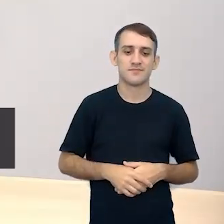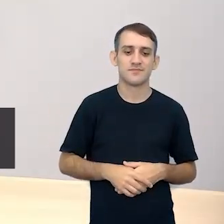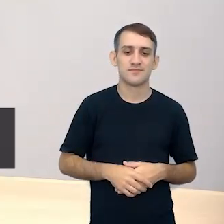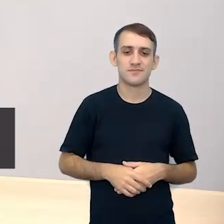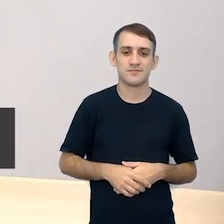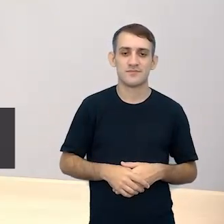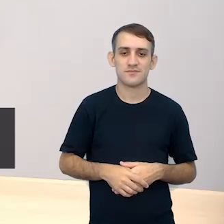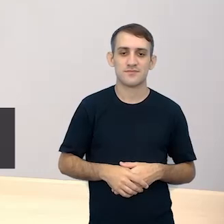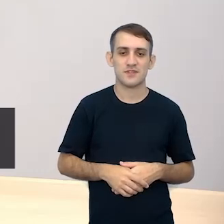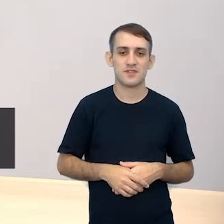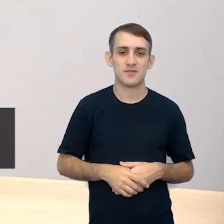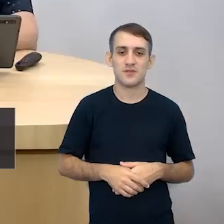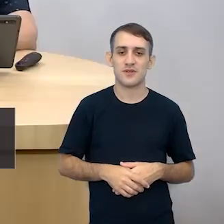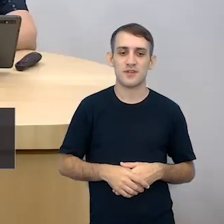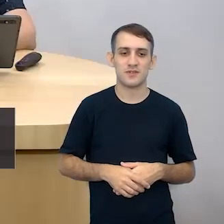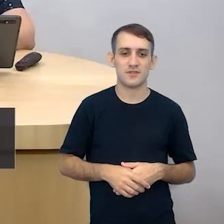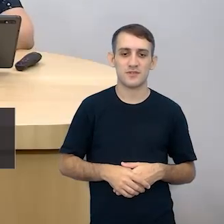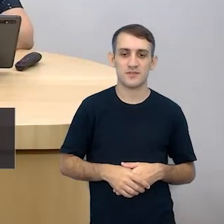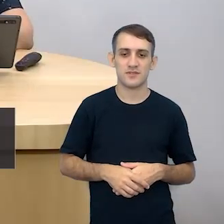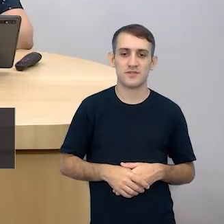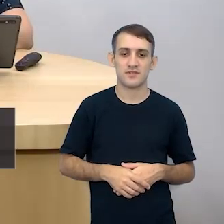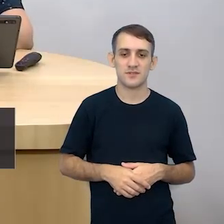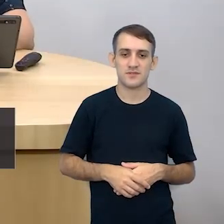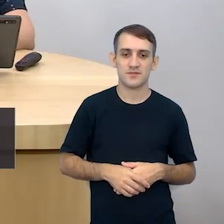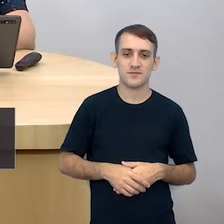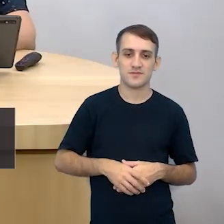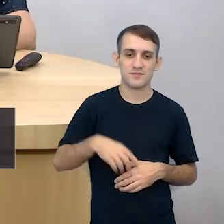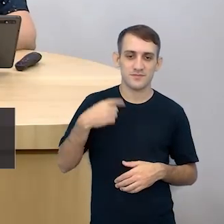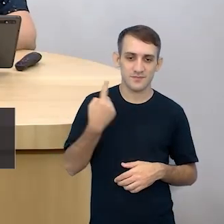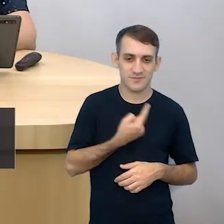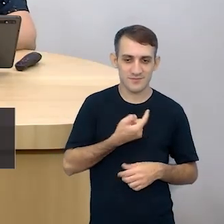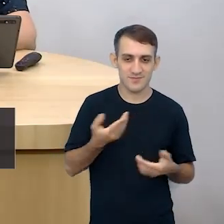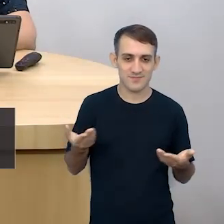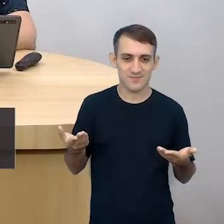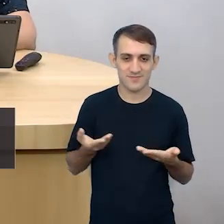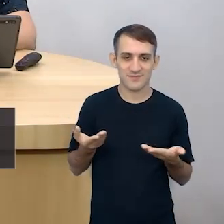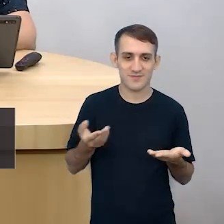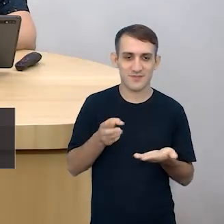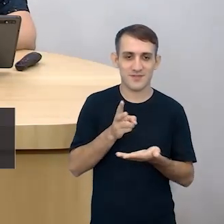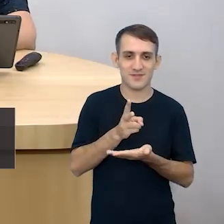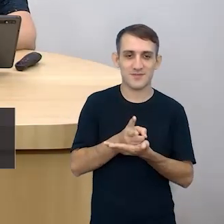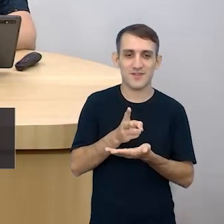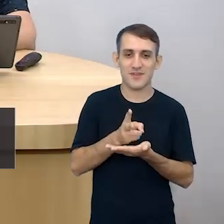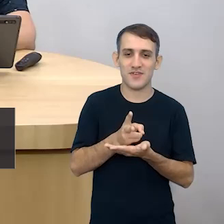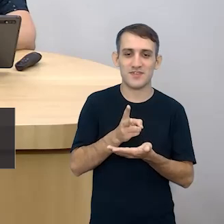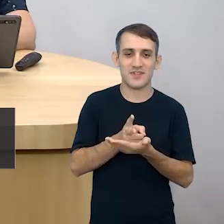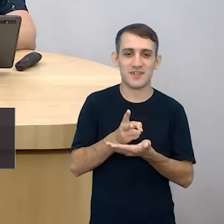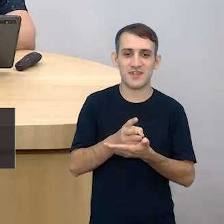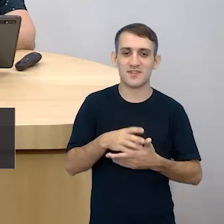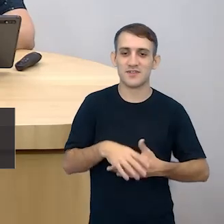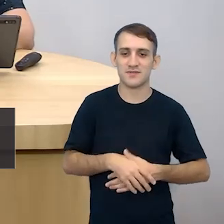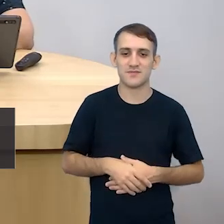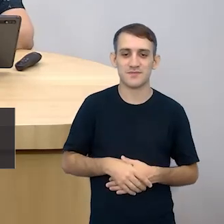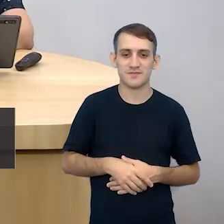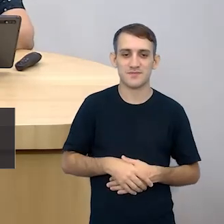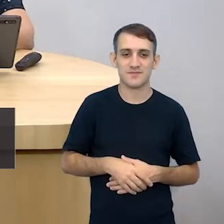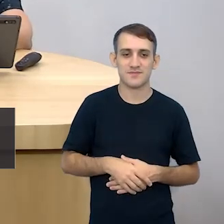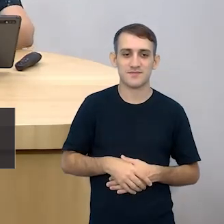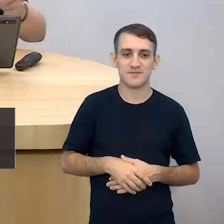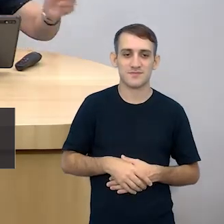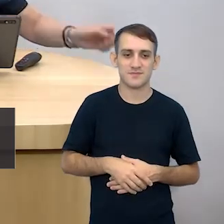entendeu? Entendi. Então vamos aqui, então, continuando. Entendeu? Que medo, imagina, entendeu? Você sabe que não preciso falar